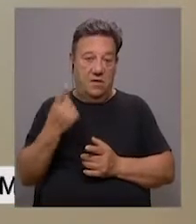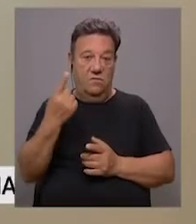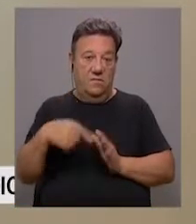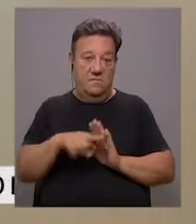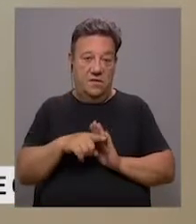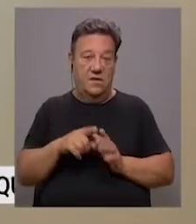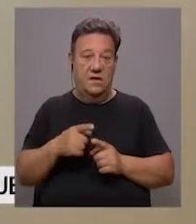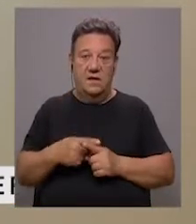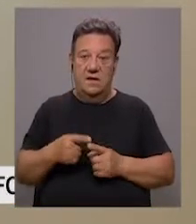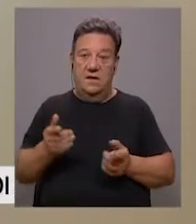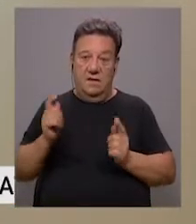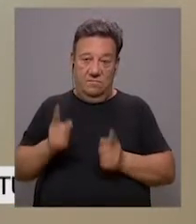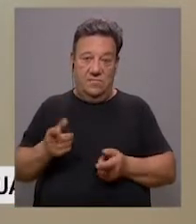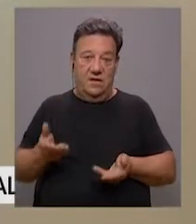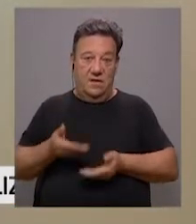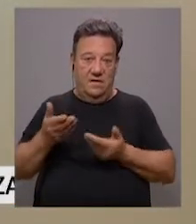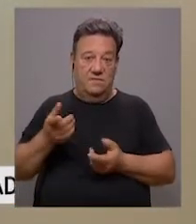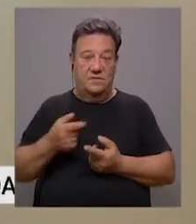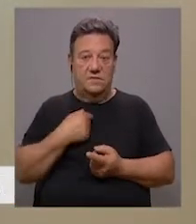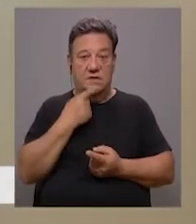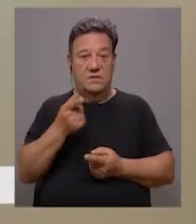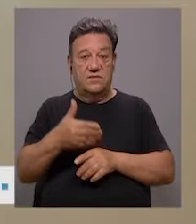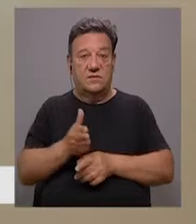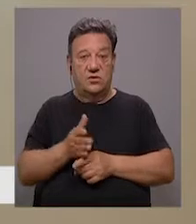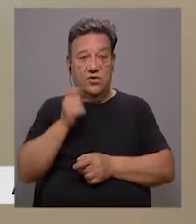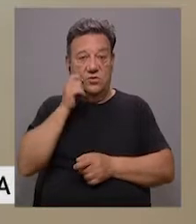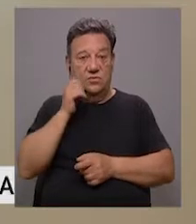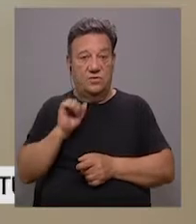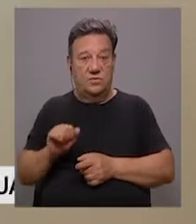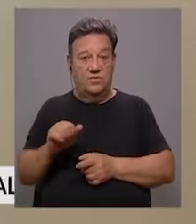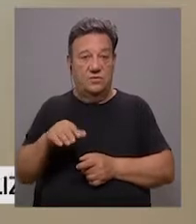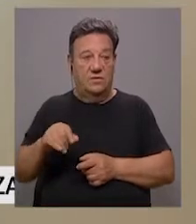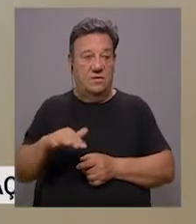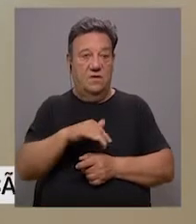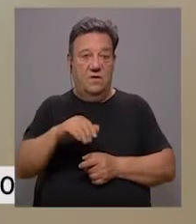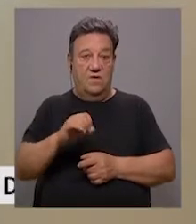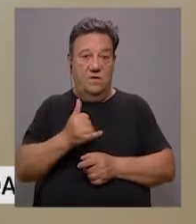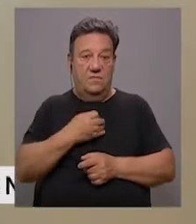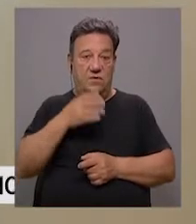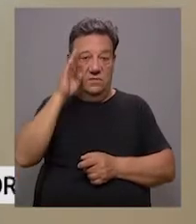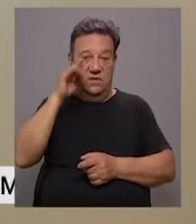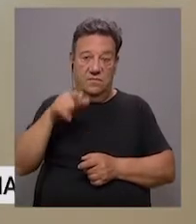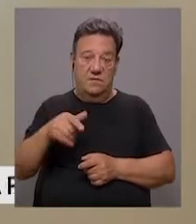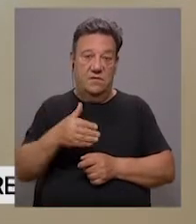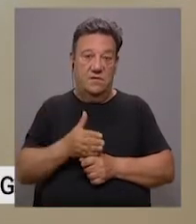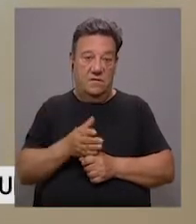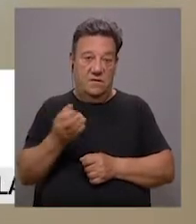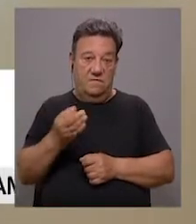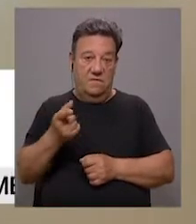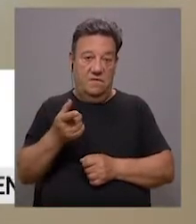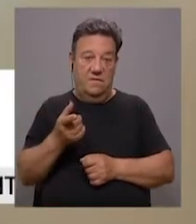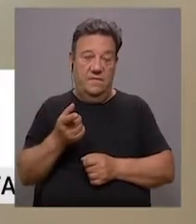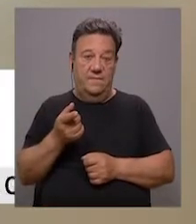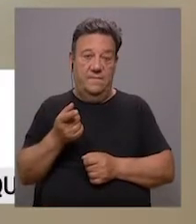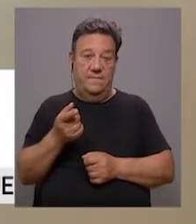de reativação, digamos, do setor turístico em Óbidos. Como sabemos, era um setor, ou é um